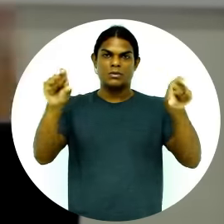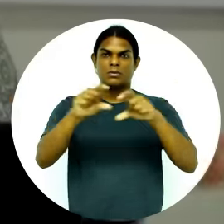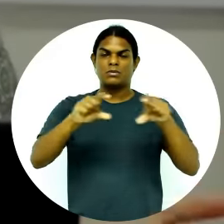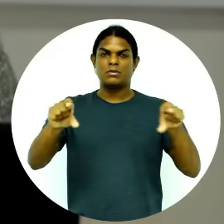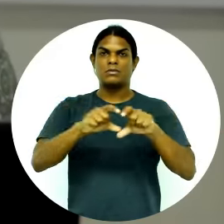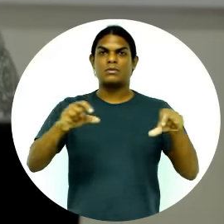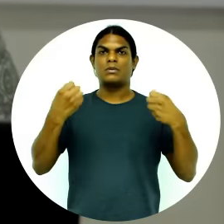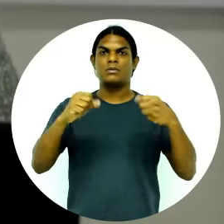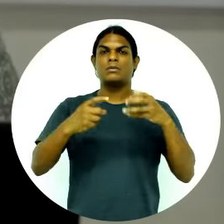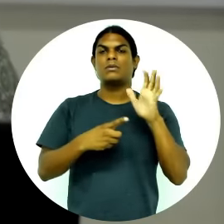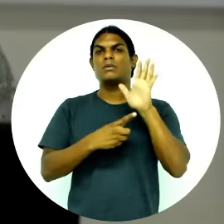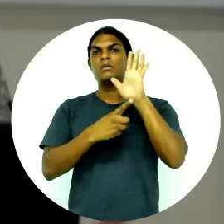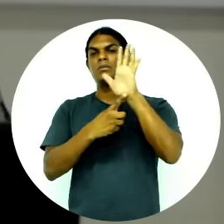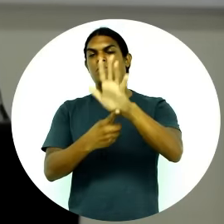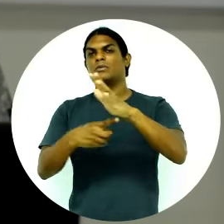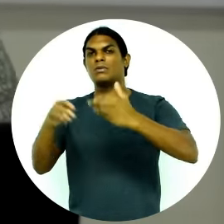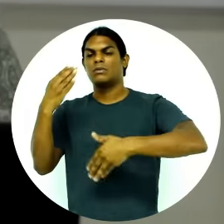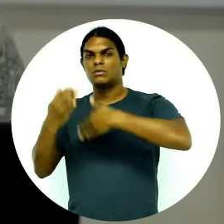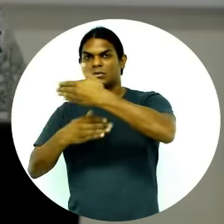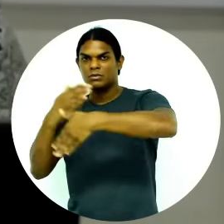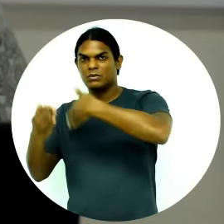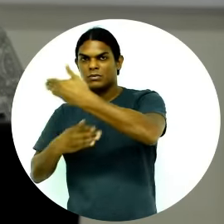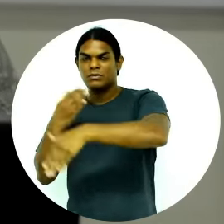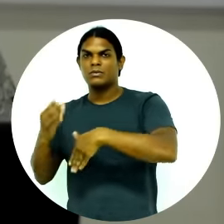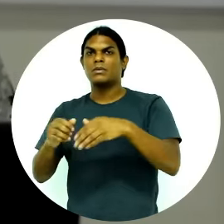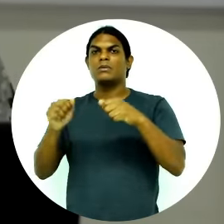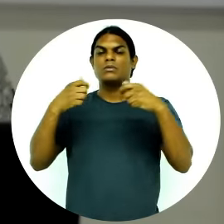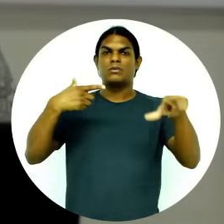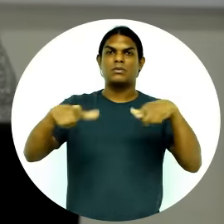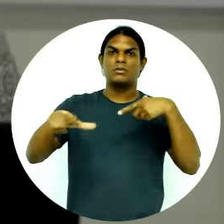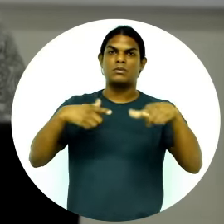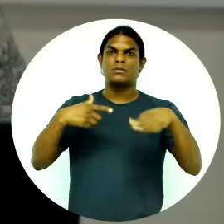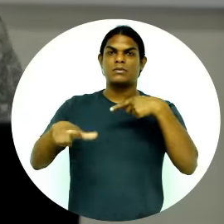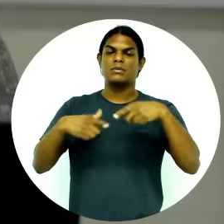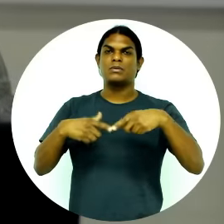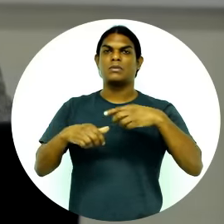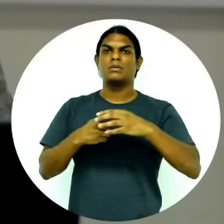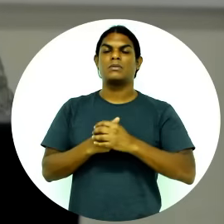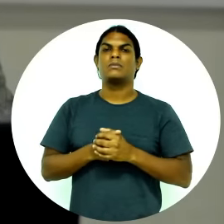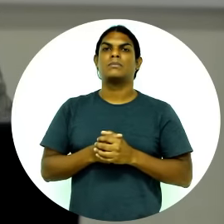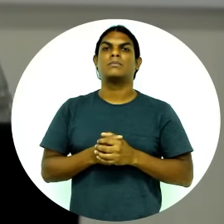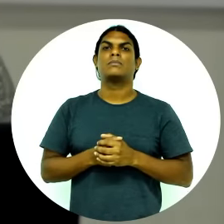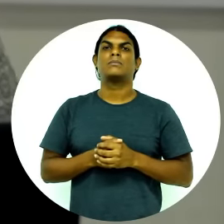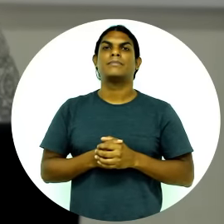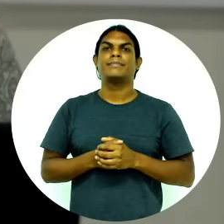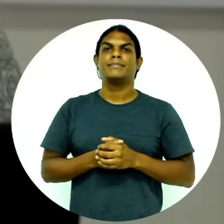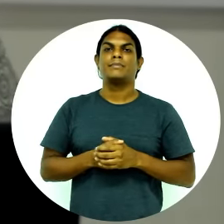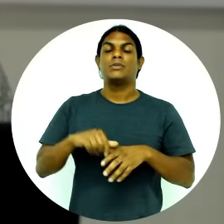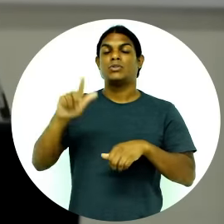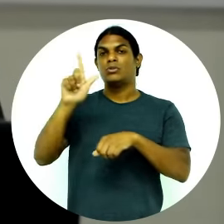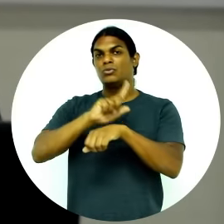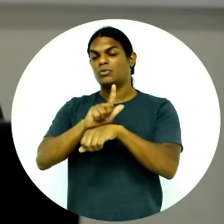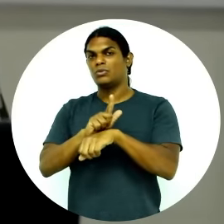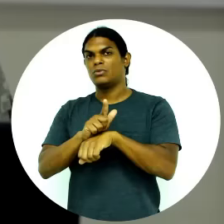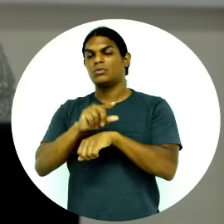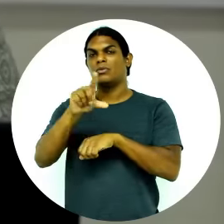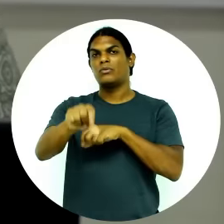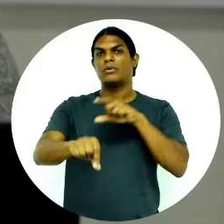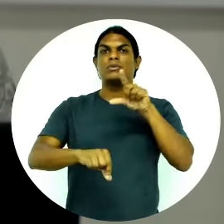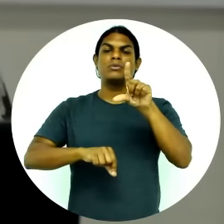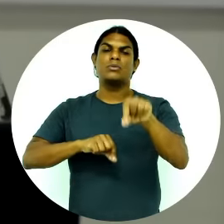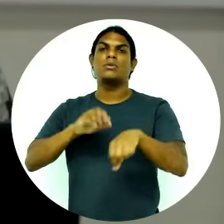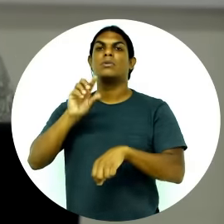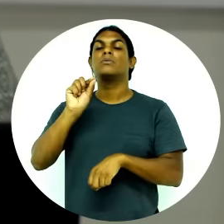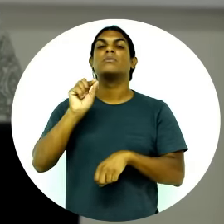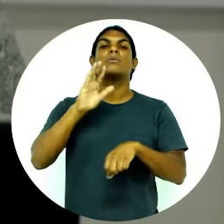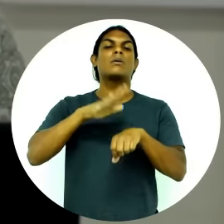pessoas. De uma forma prática, o que é isso? A ficha de avaliação de desempenho é elaborada da seguinte forma: